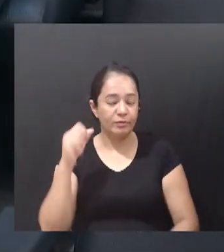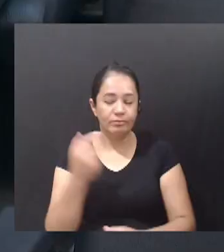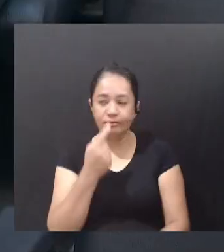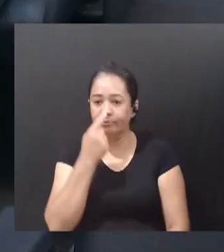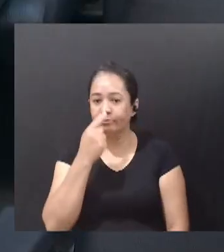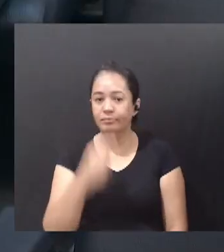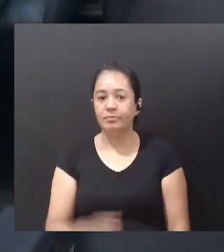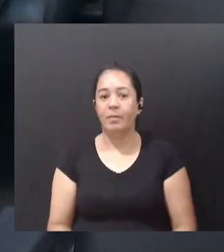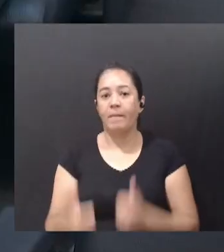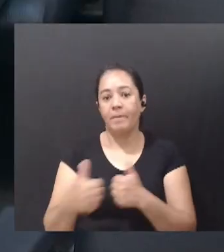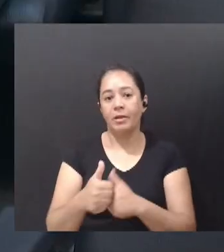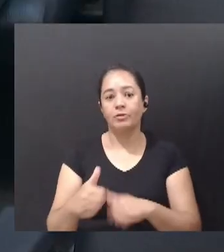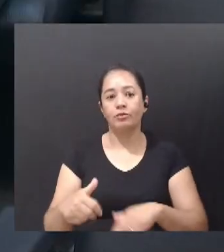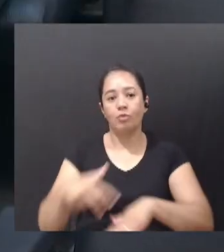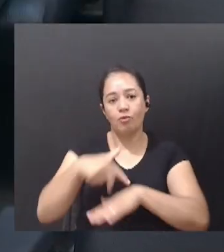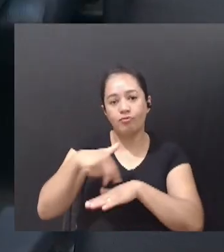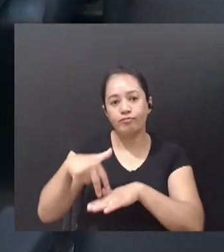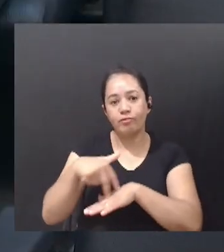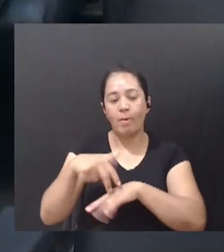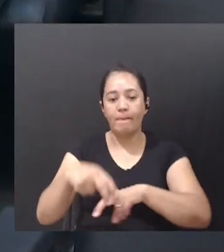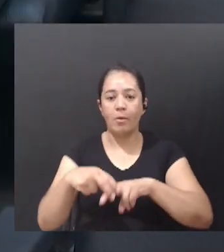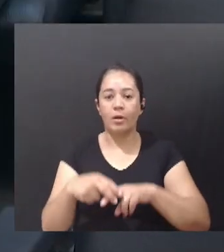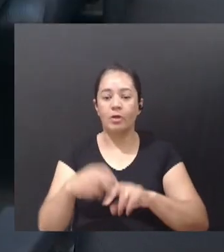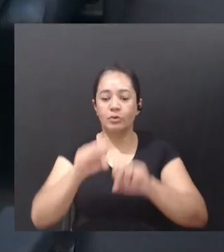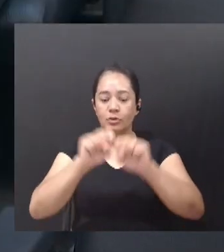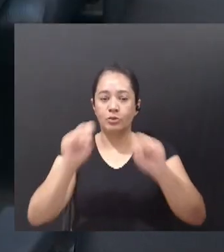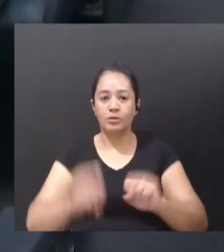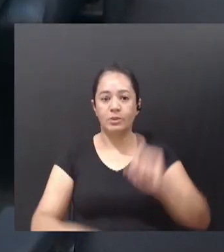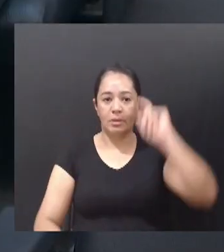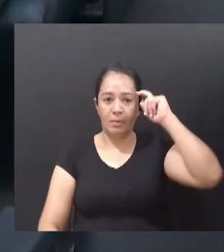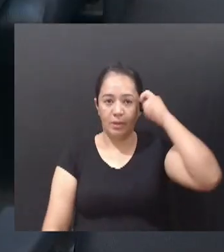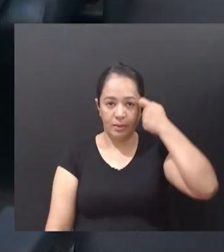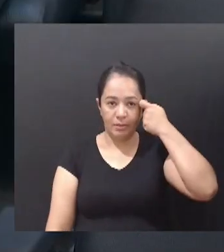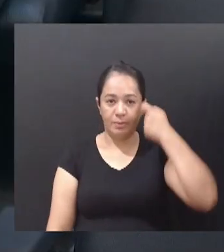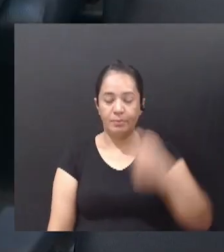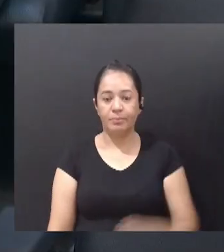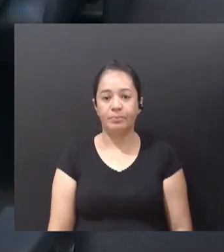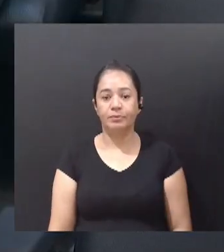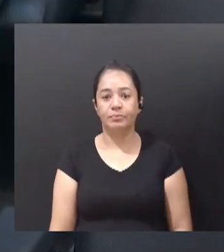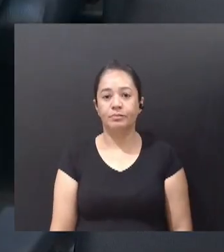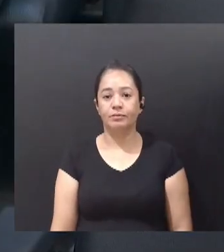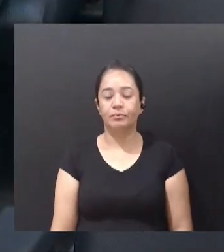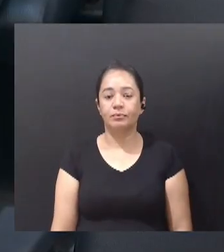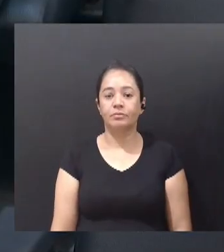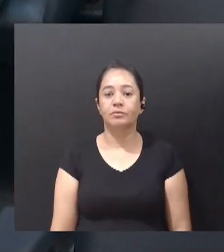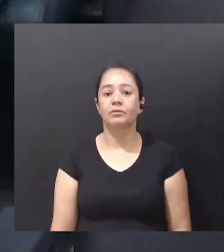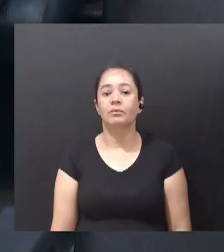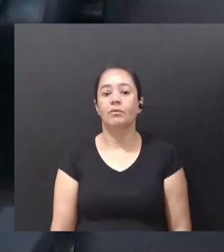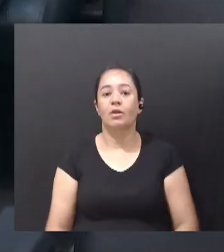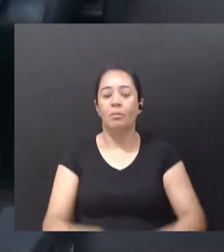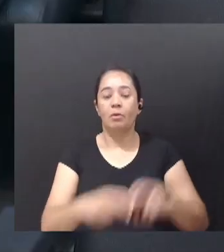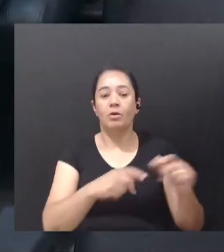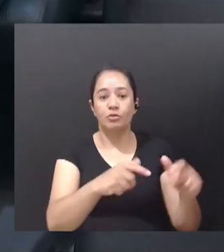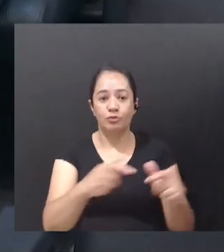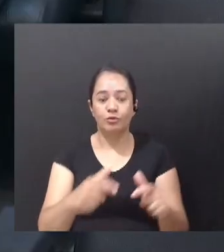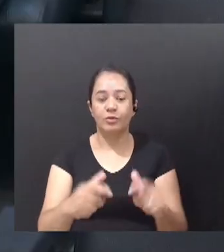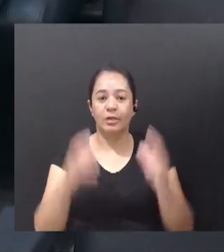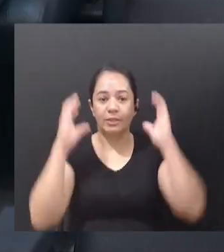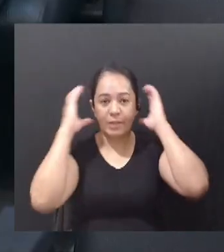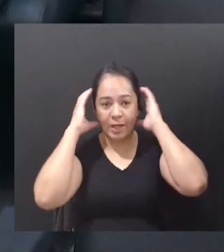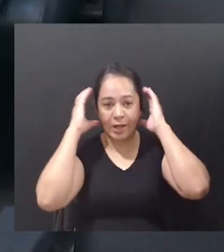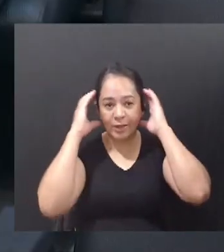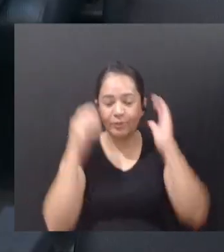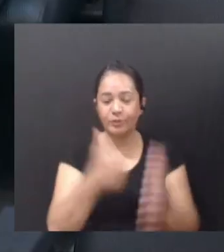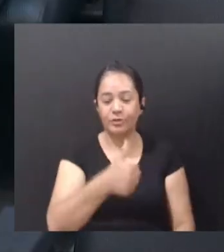a partir do sistema negro e a partir desse espaço rap da 105. Então, eu queria parabenizar